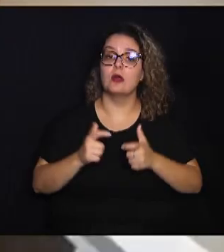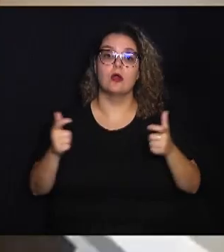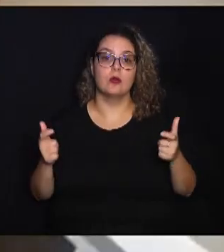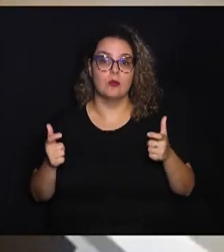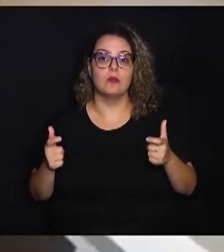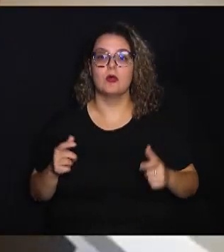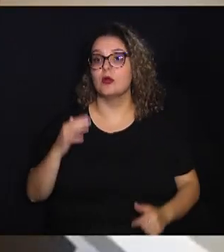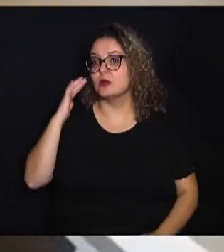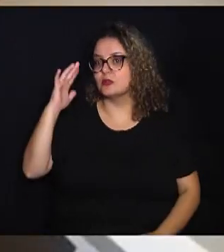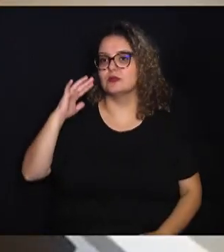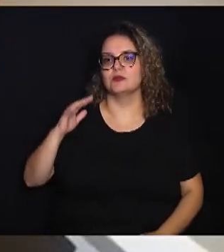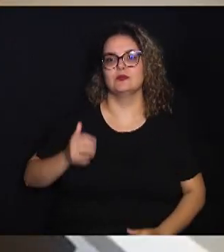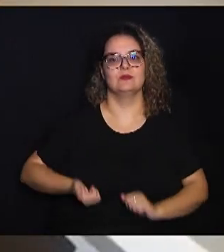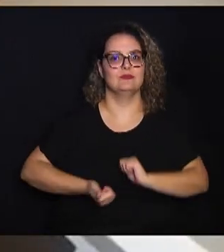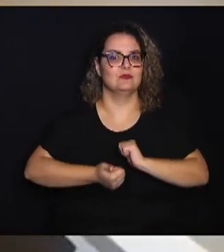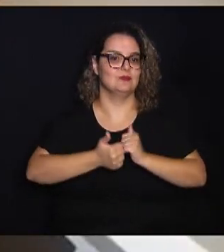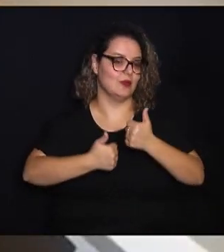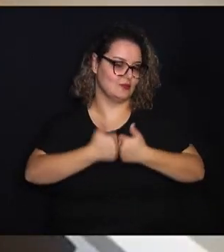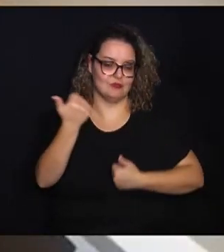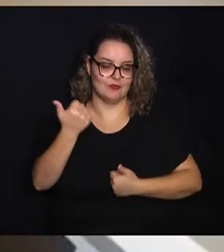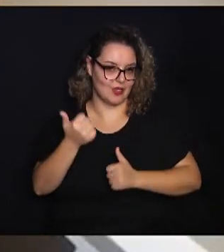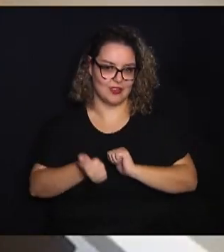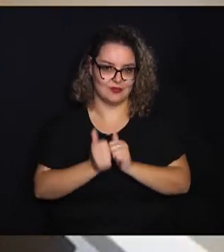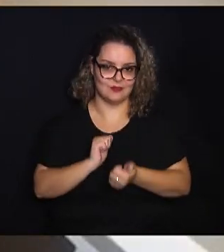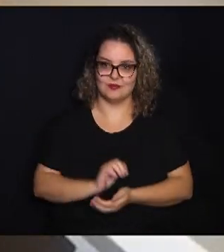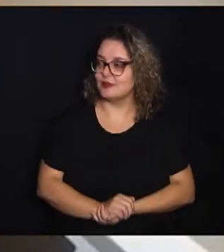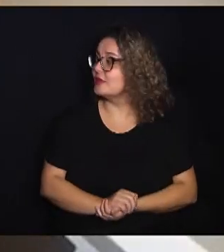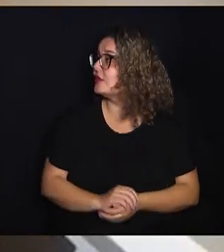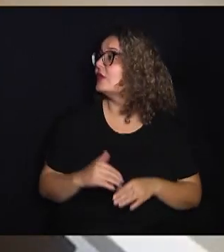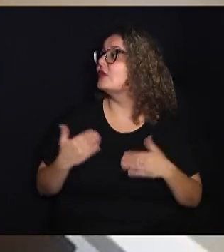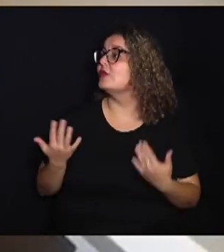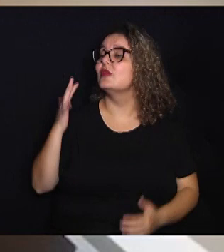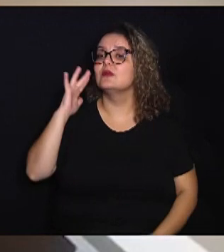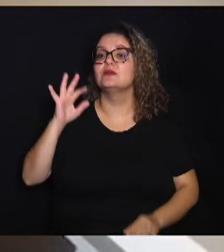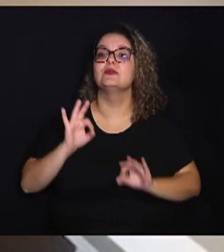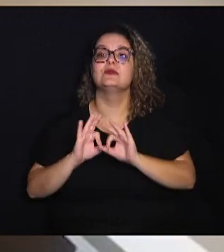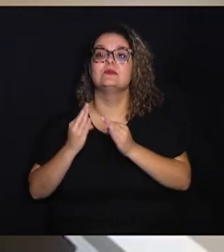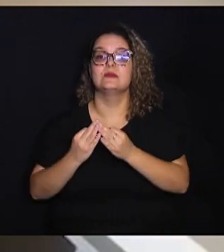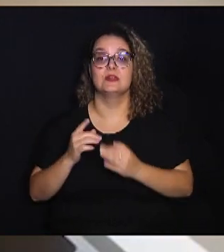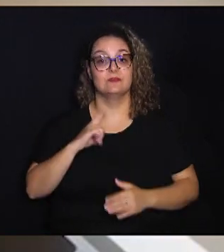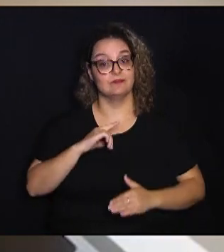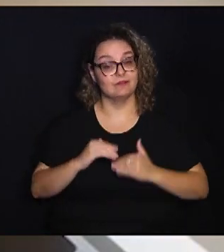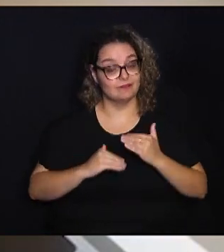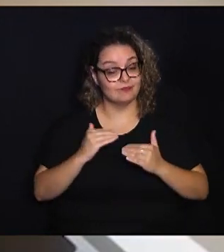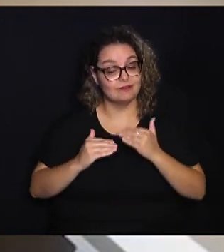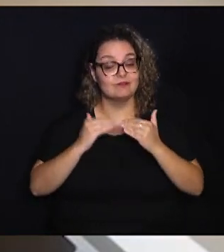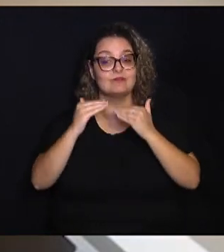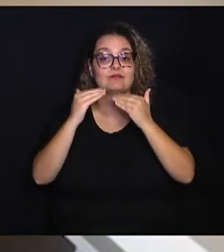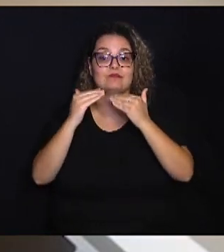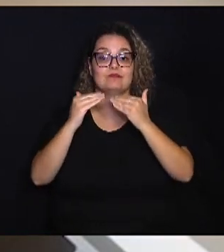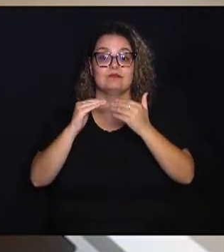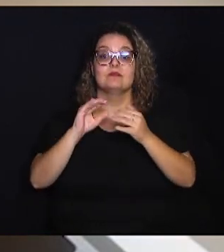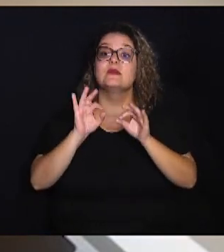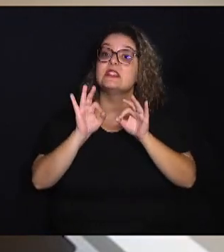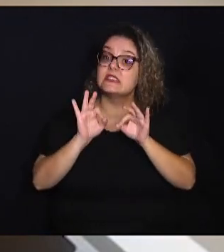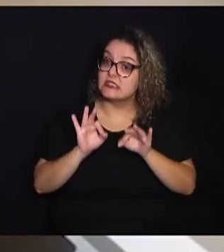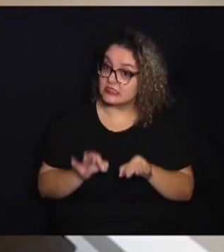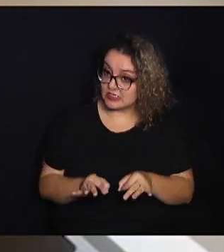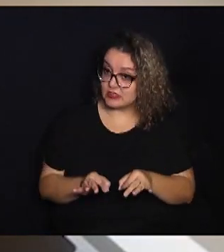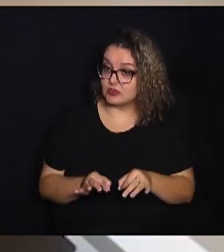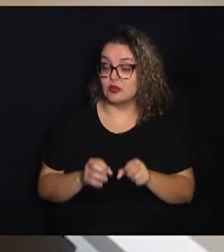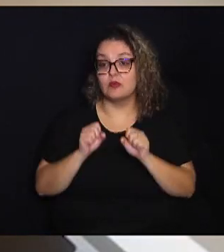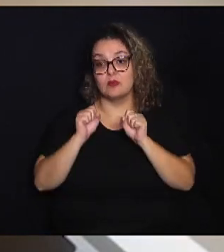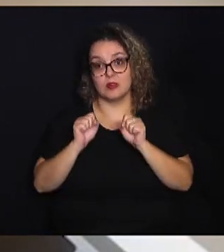futebol. Qual é o sonho que a família deseja para o Heitor? Que ele tenha um desenvolvimento adequado para que